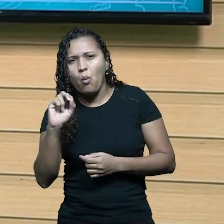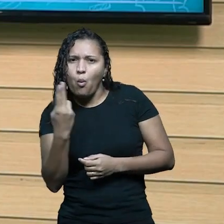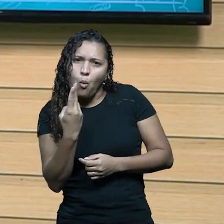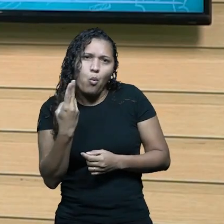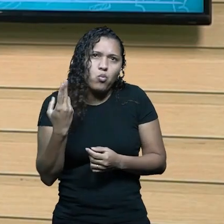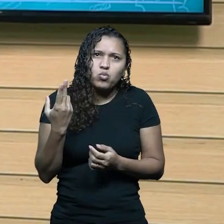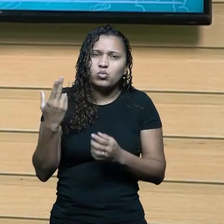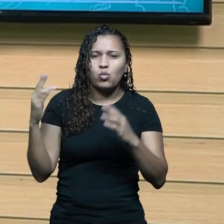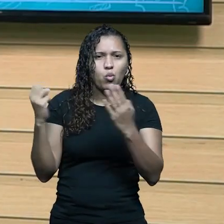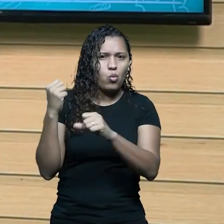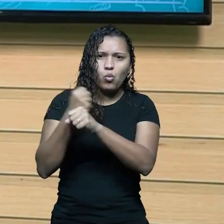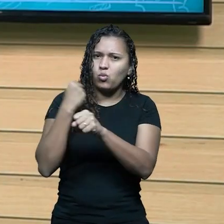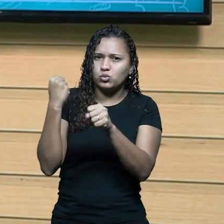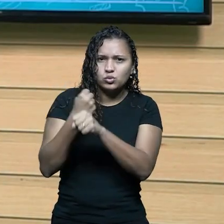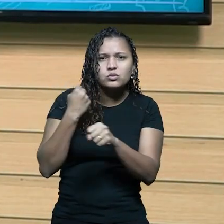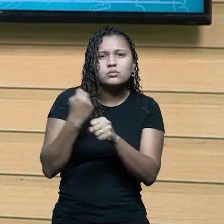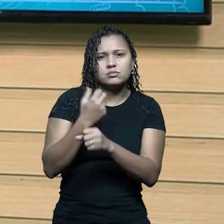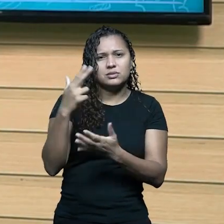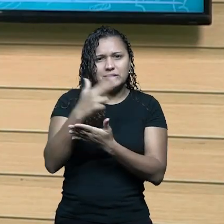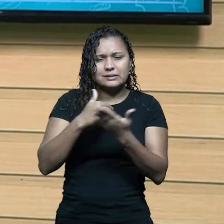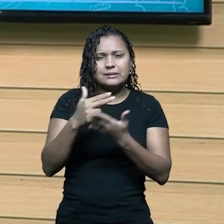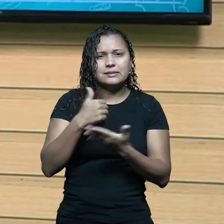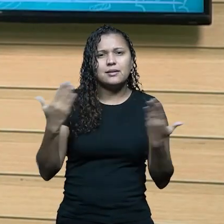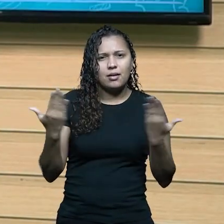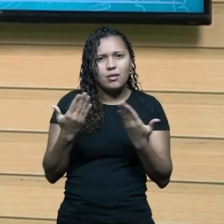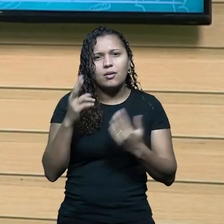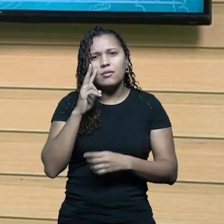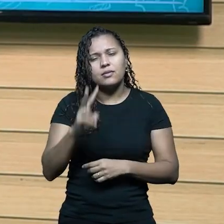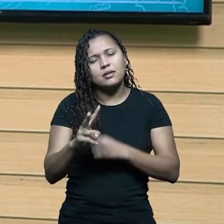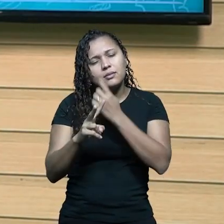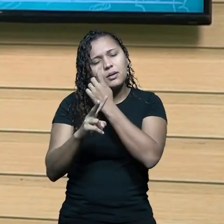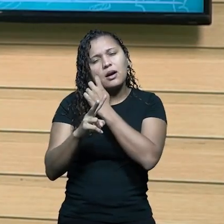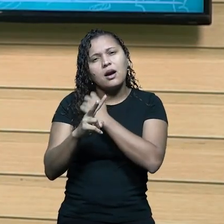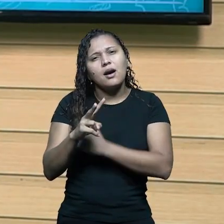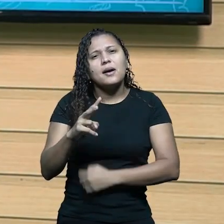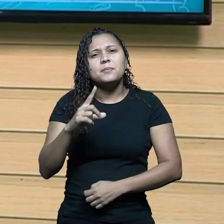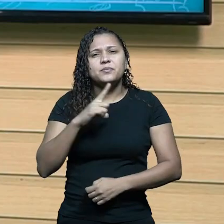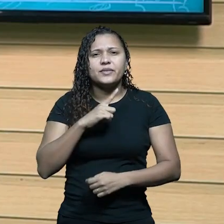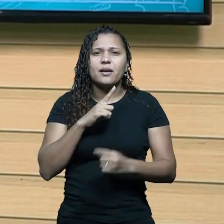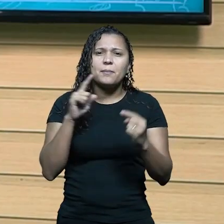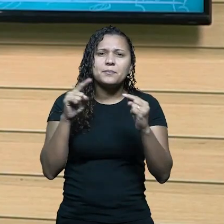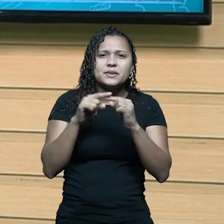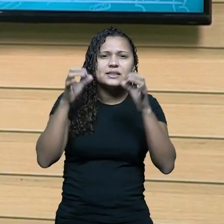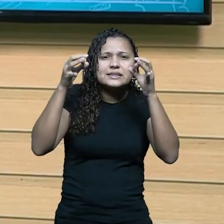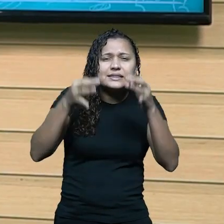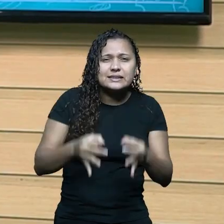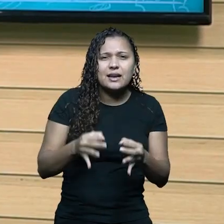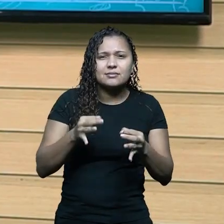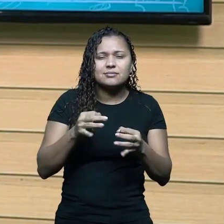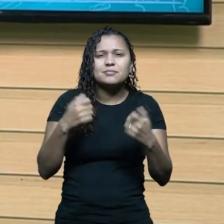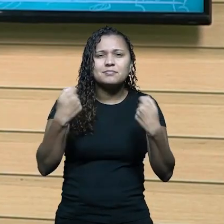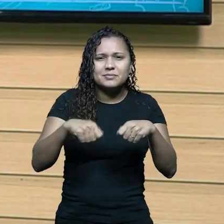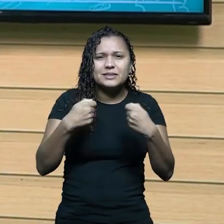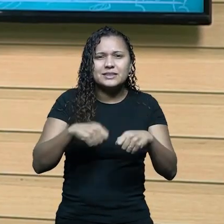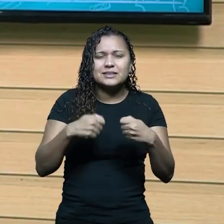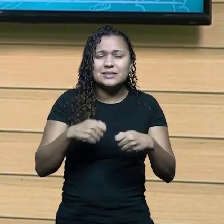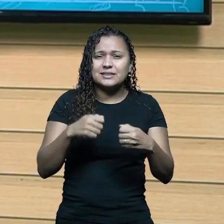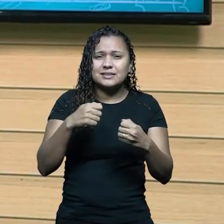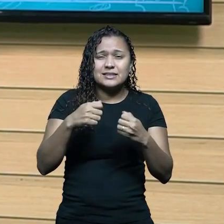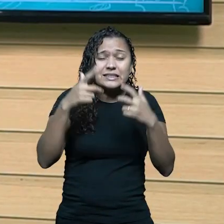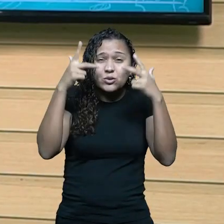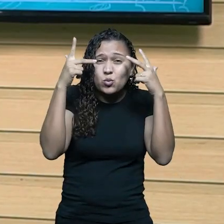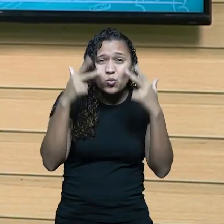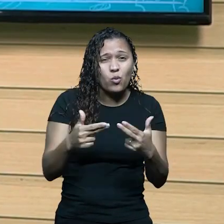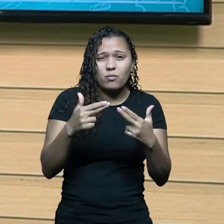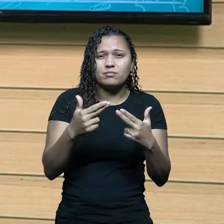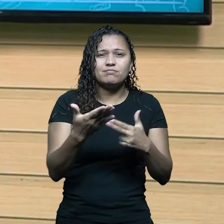E nesse desenho, que a gente está vendo agora, vai ter que exatamente ser fiel àquela representação que